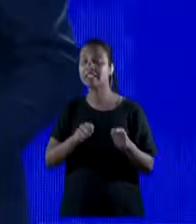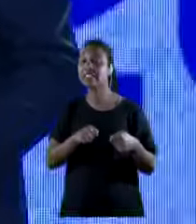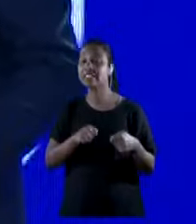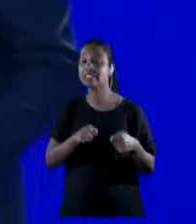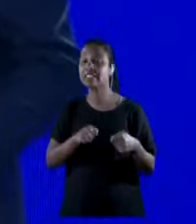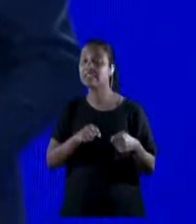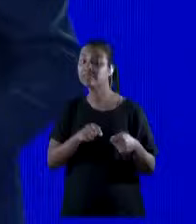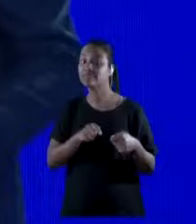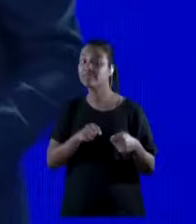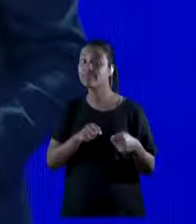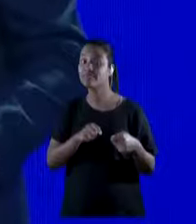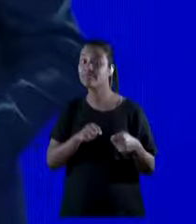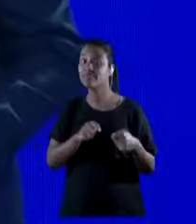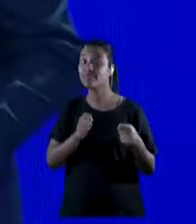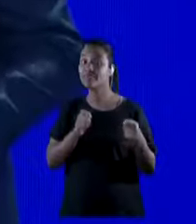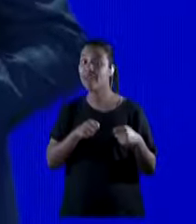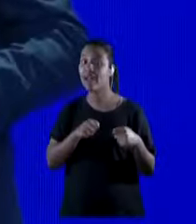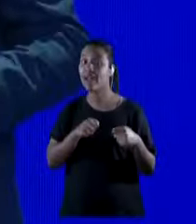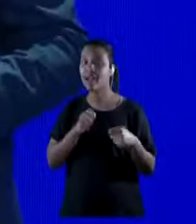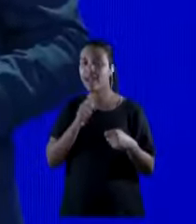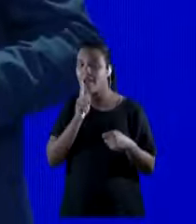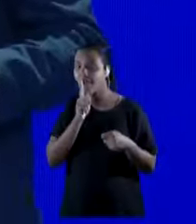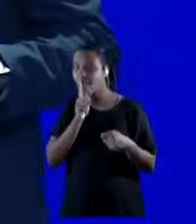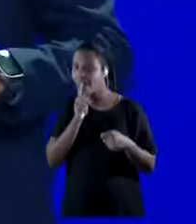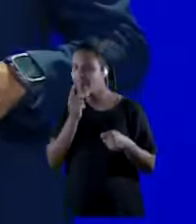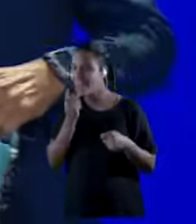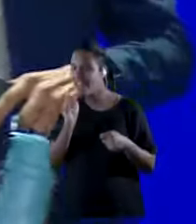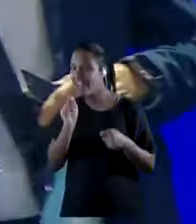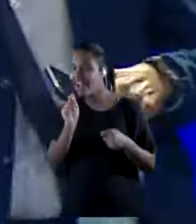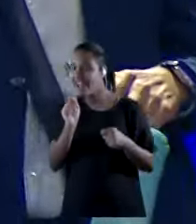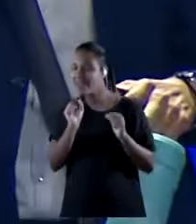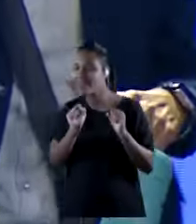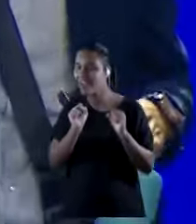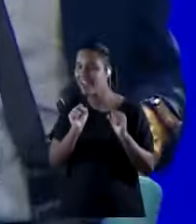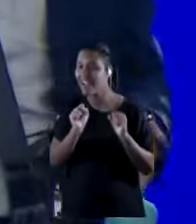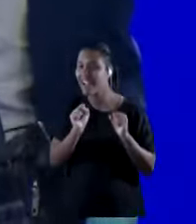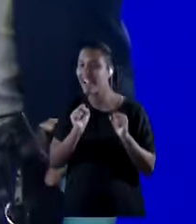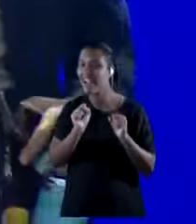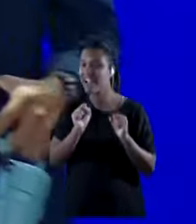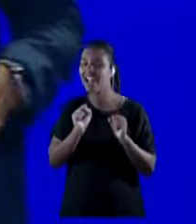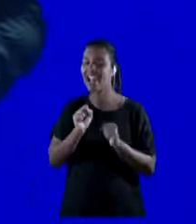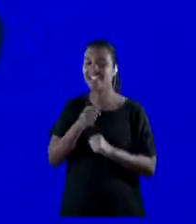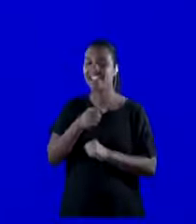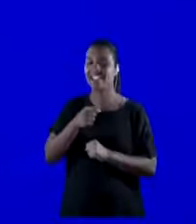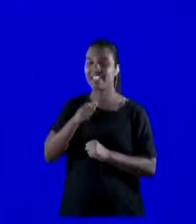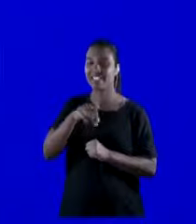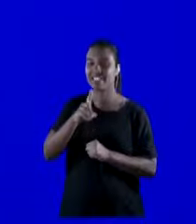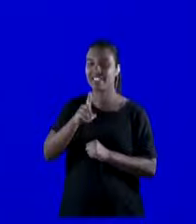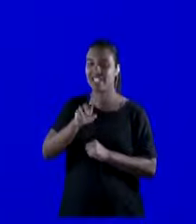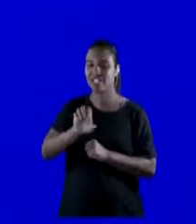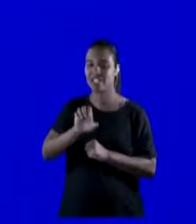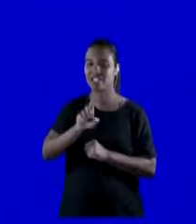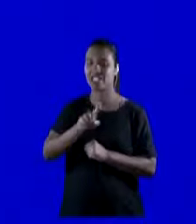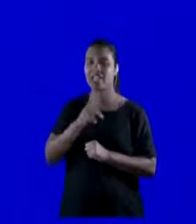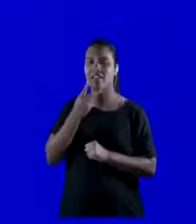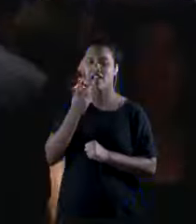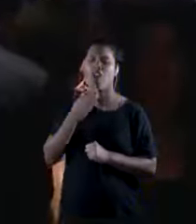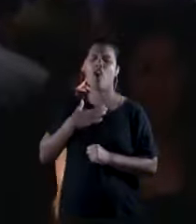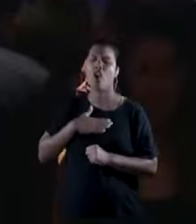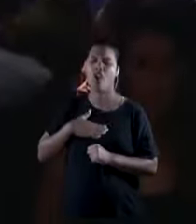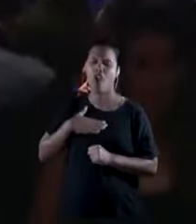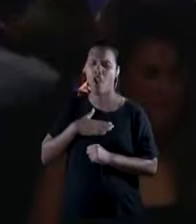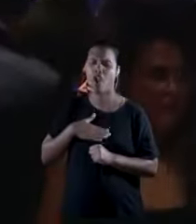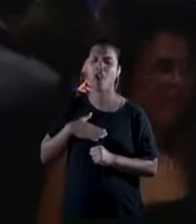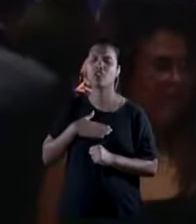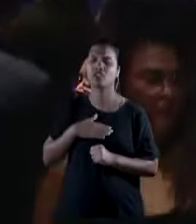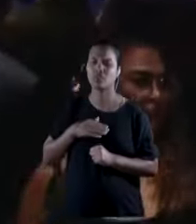De Pilares? O Xande? É. Pode falar? Pode. Ah, Xande de Pilares daqui a pouco. Eu gosto muito do Alok, vintage.